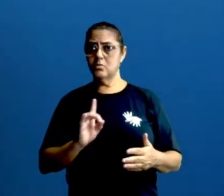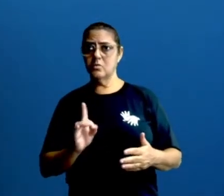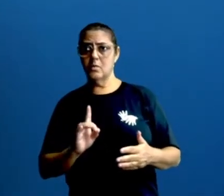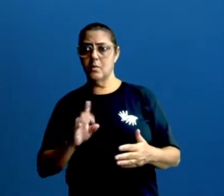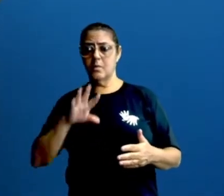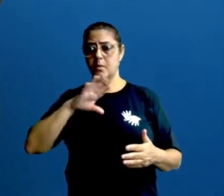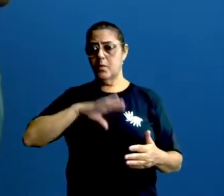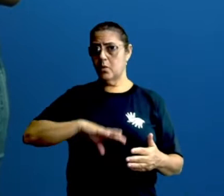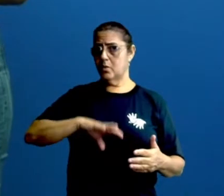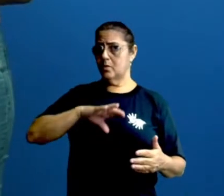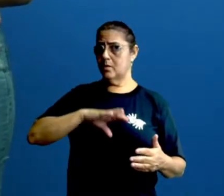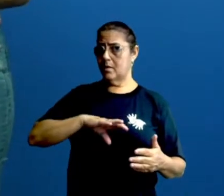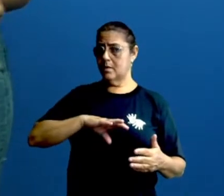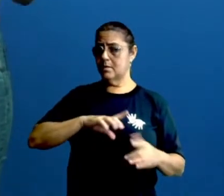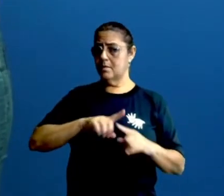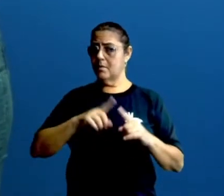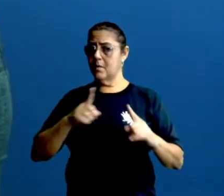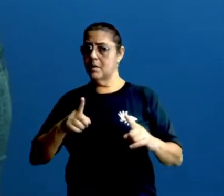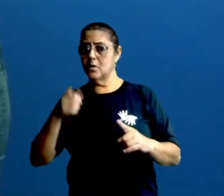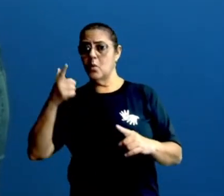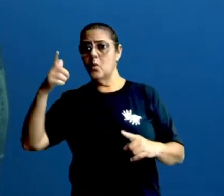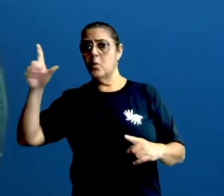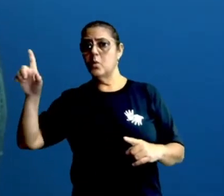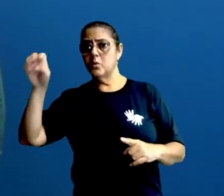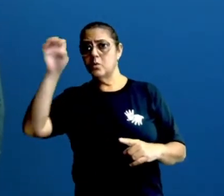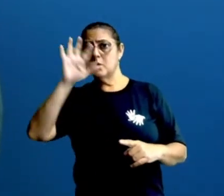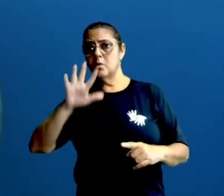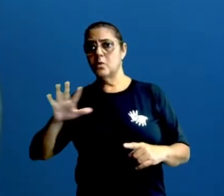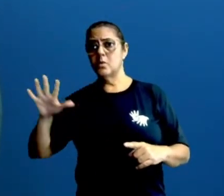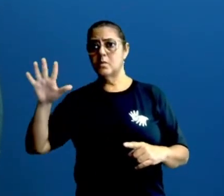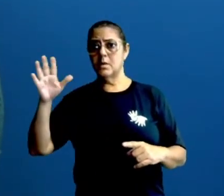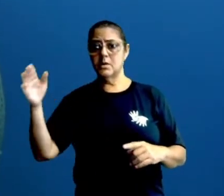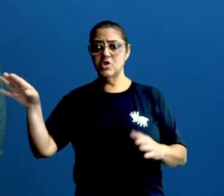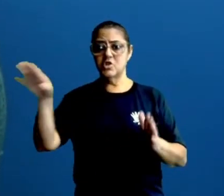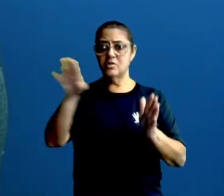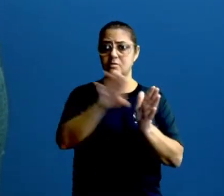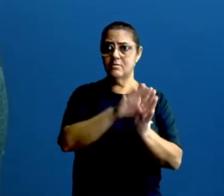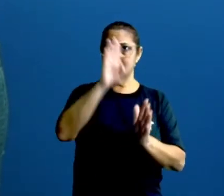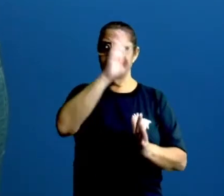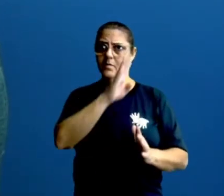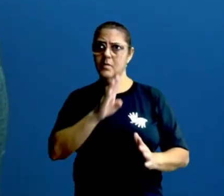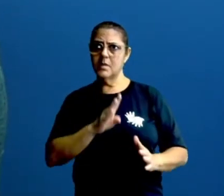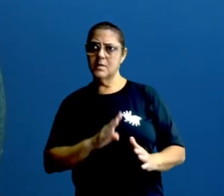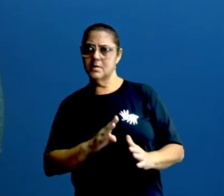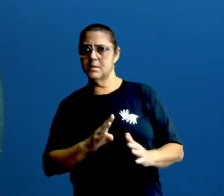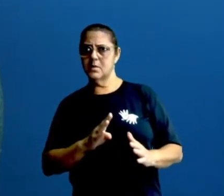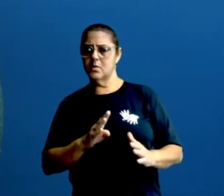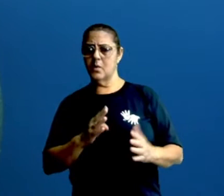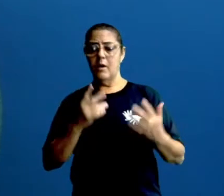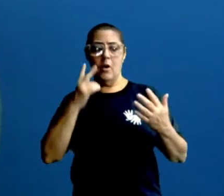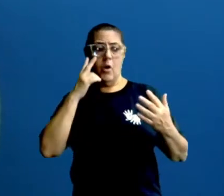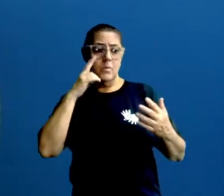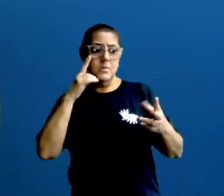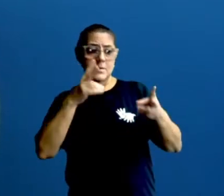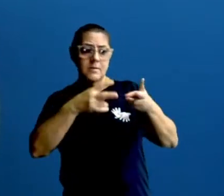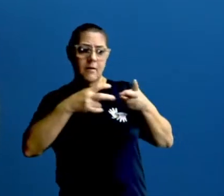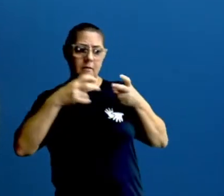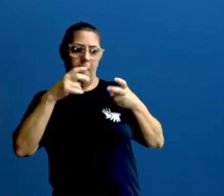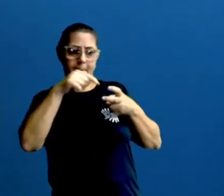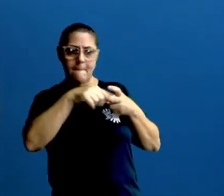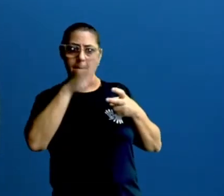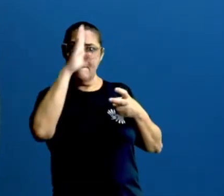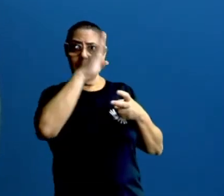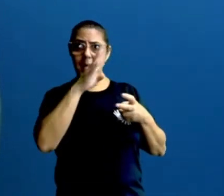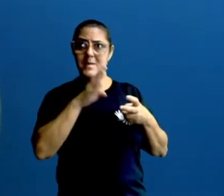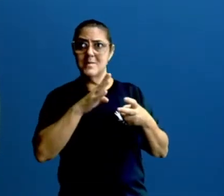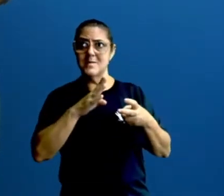para outros europeus que viam aqui uma fonte de riqueza.